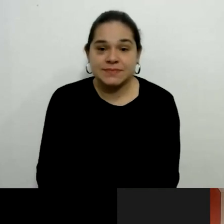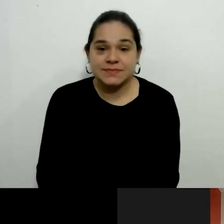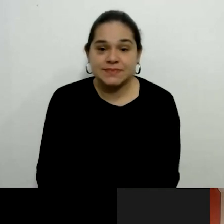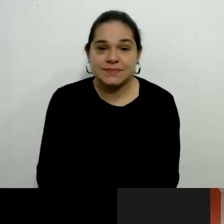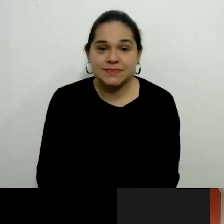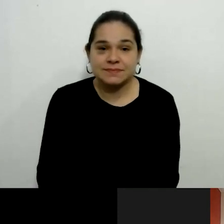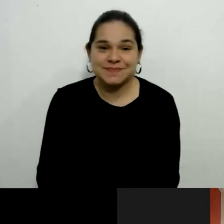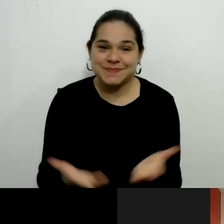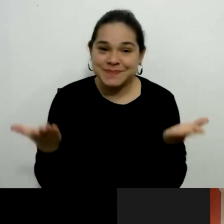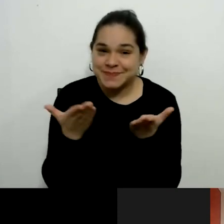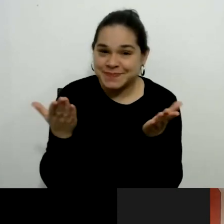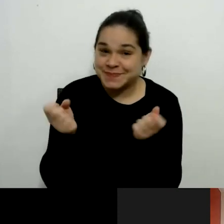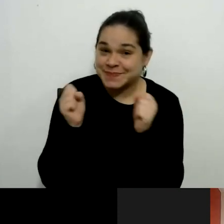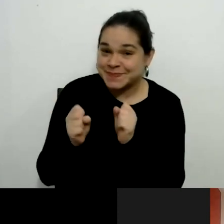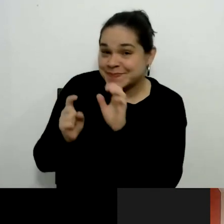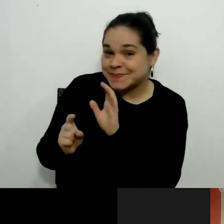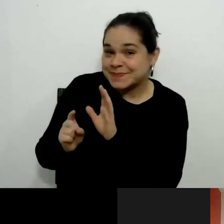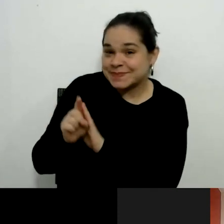Podemos passar, então, para o Jonas.